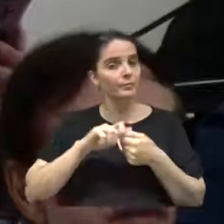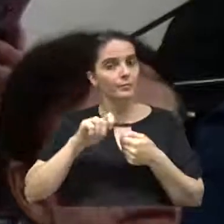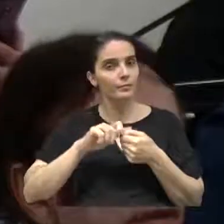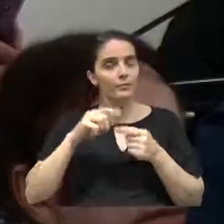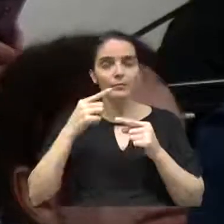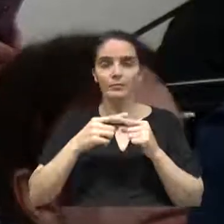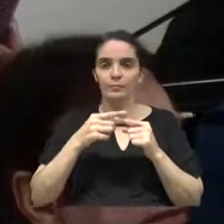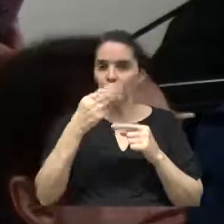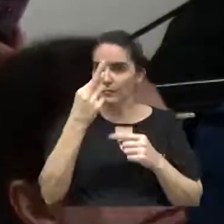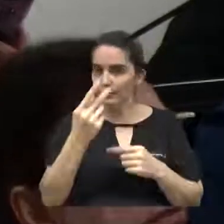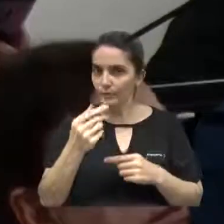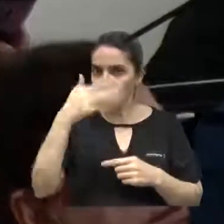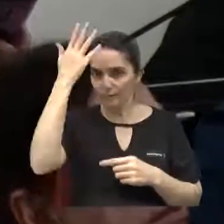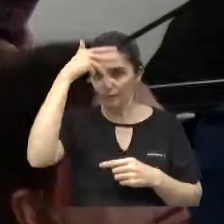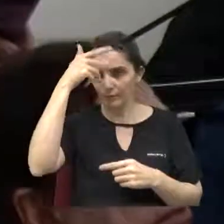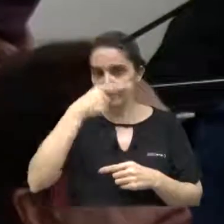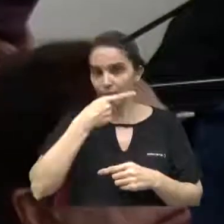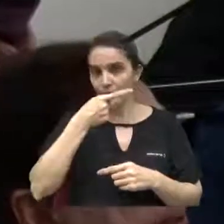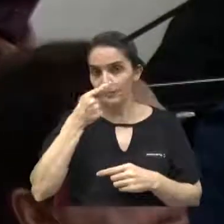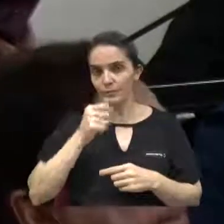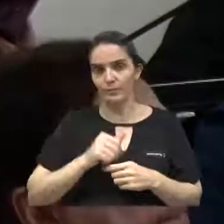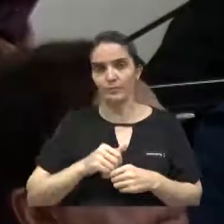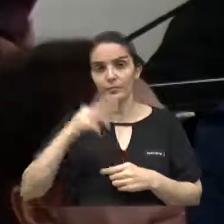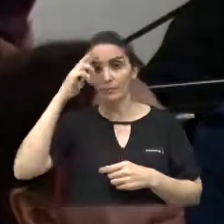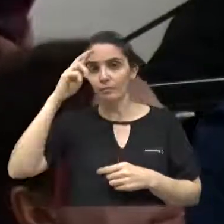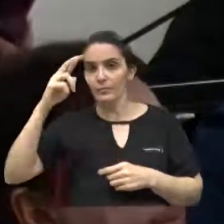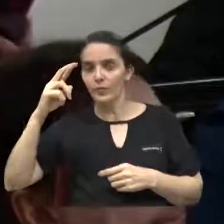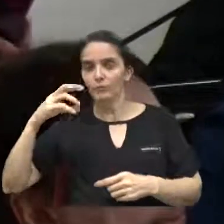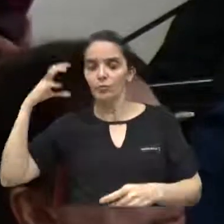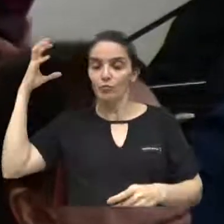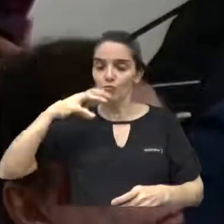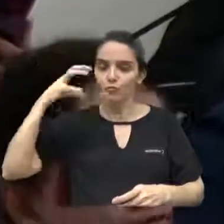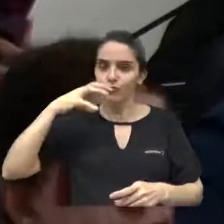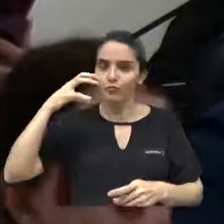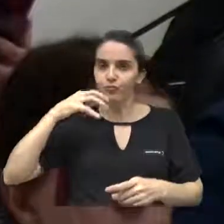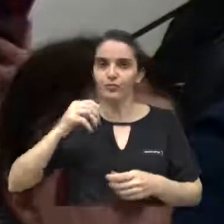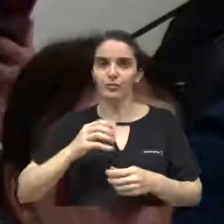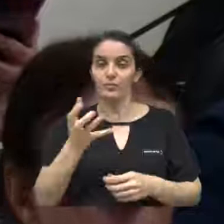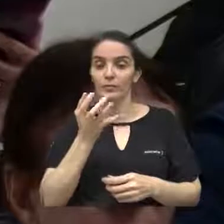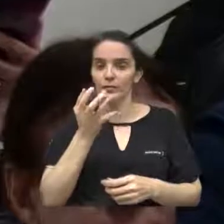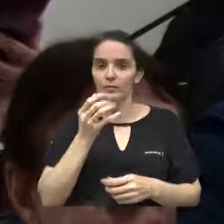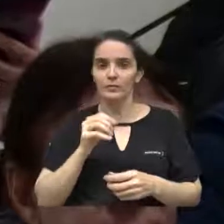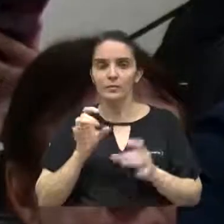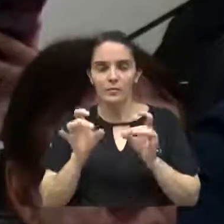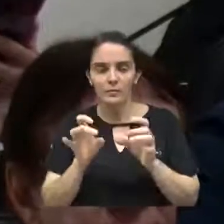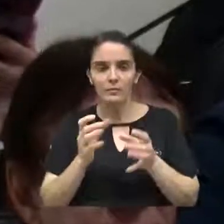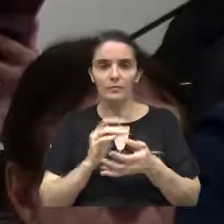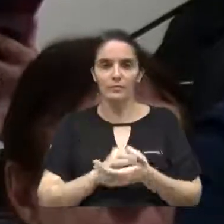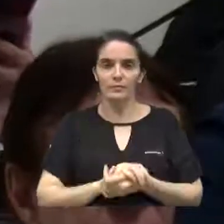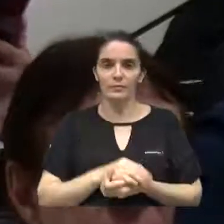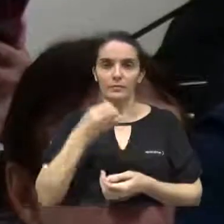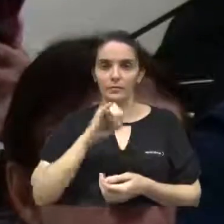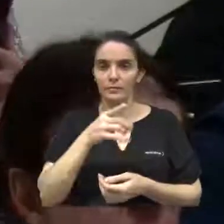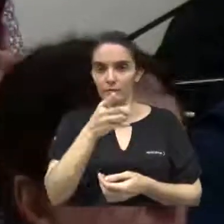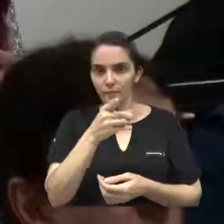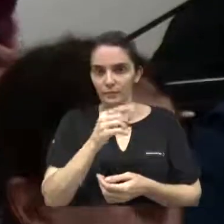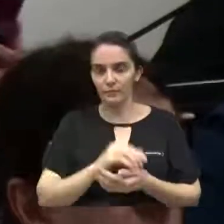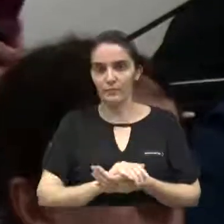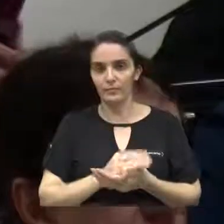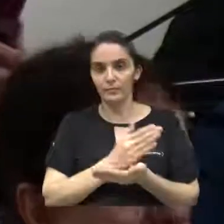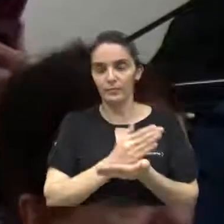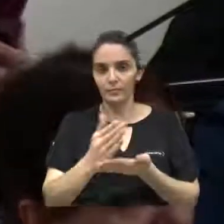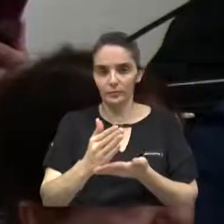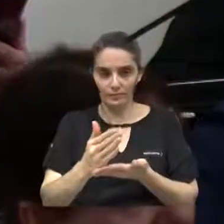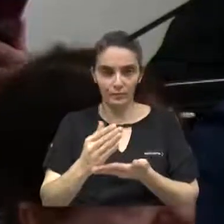que a vereadora diz, da pressão para se alcançar metas. Veja você que se você abrir uma conta corrente